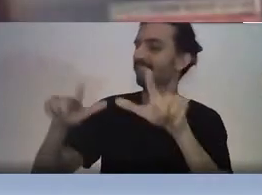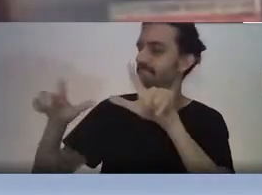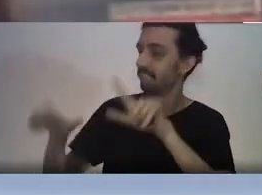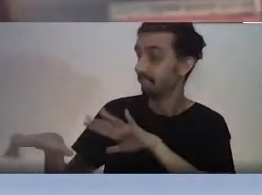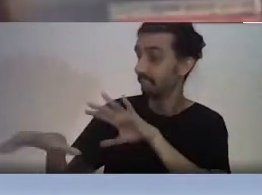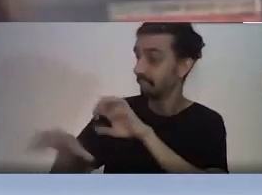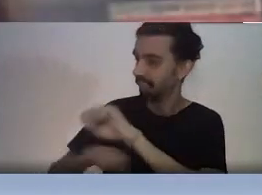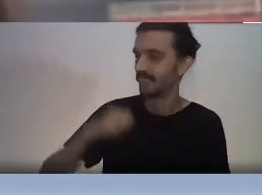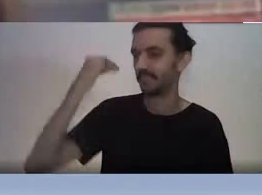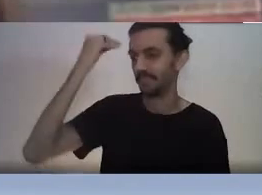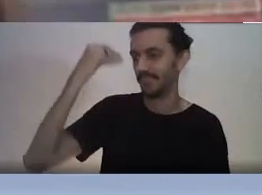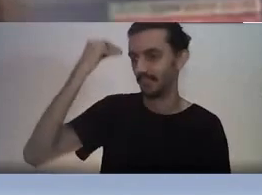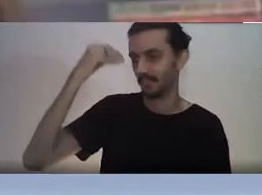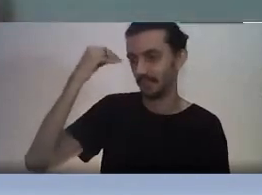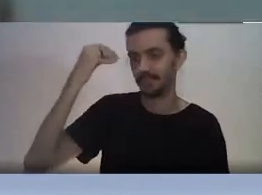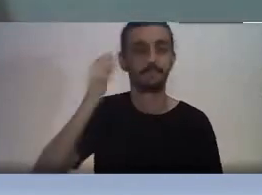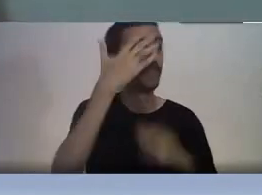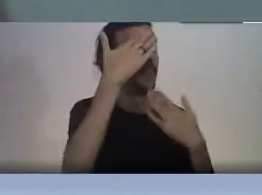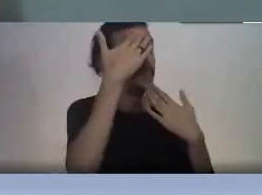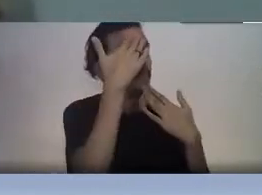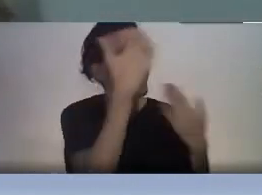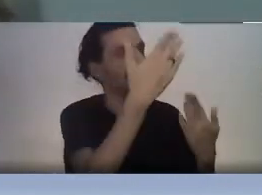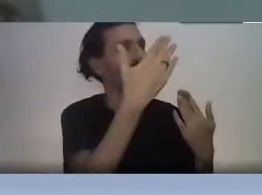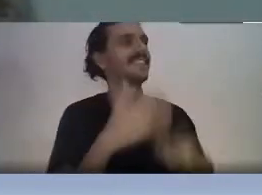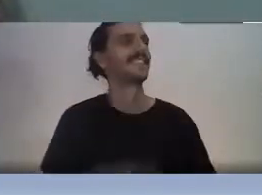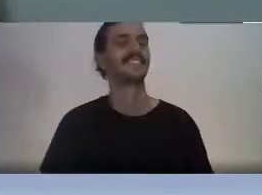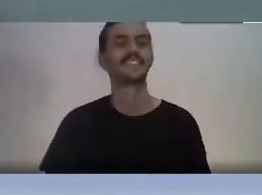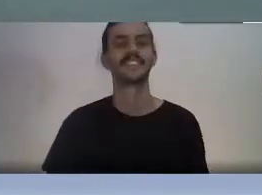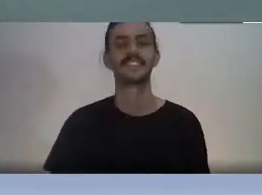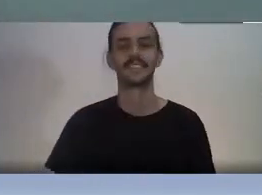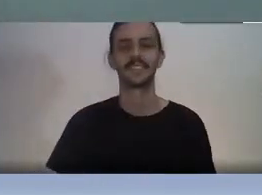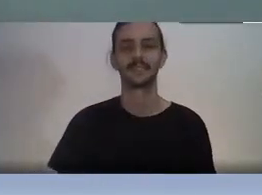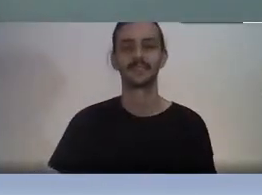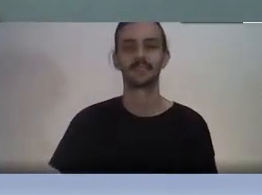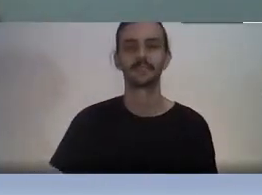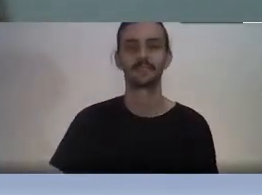de psicóloga. Muito obrigada.